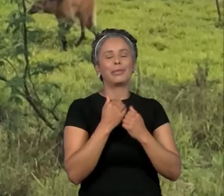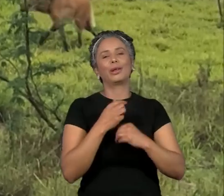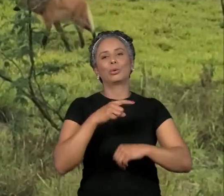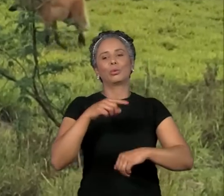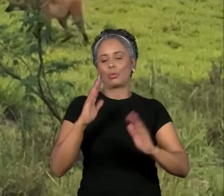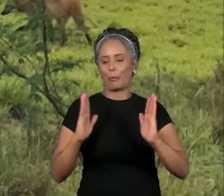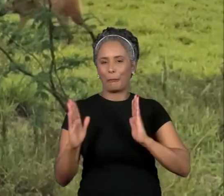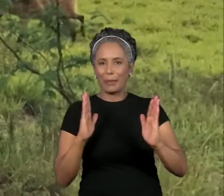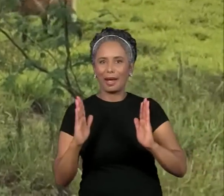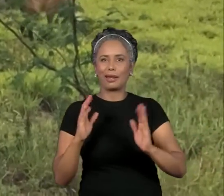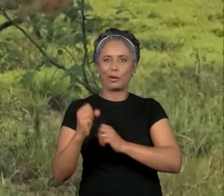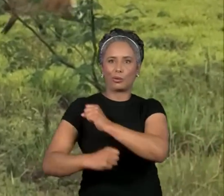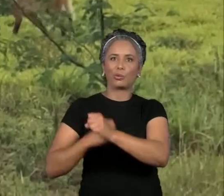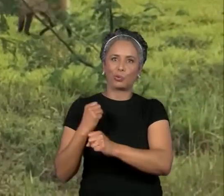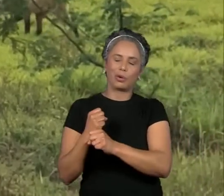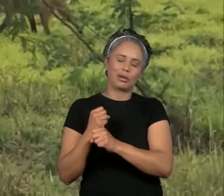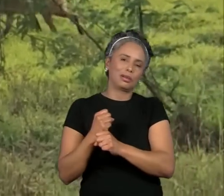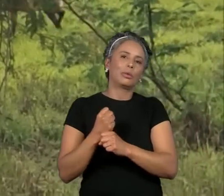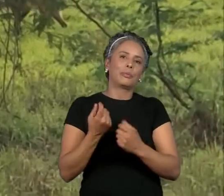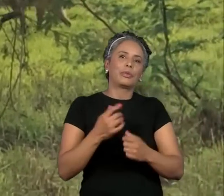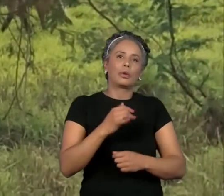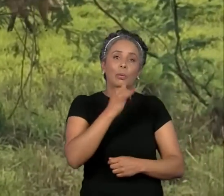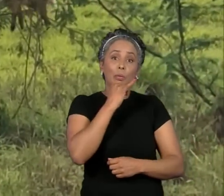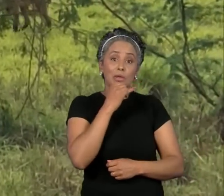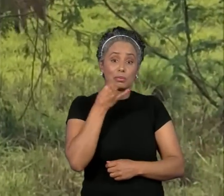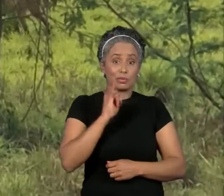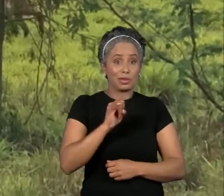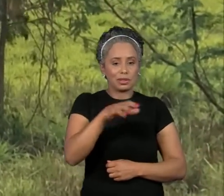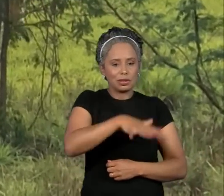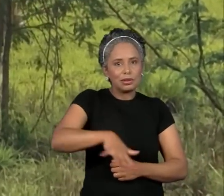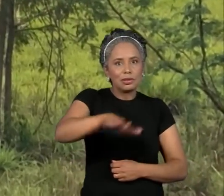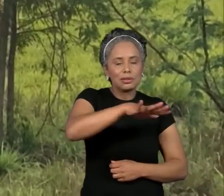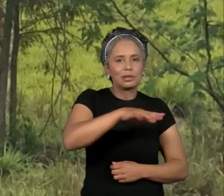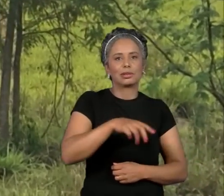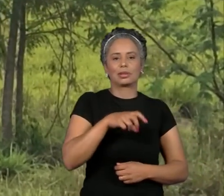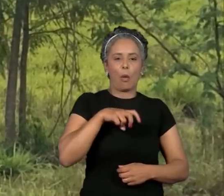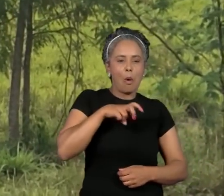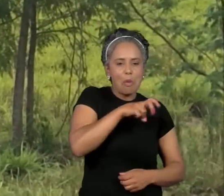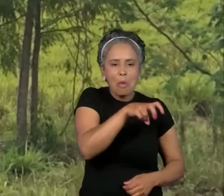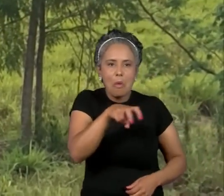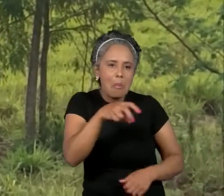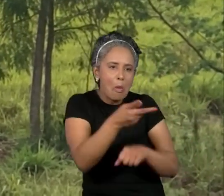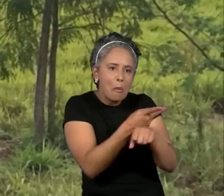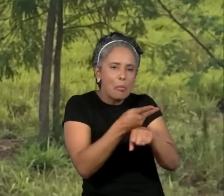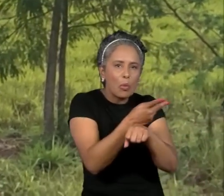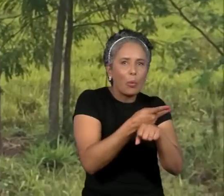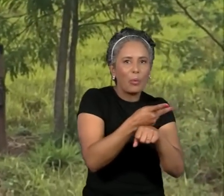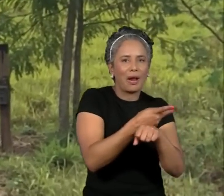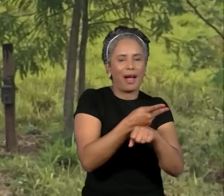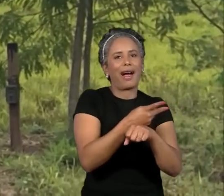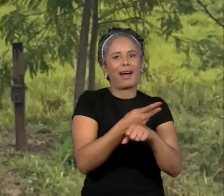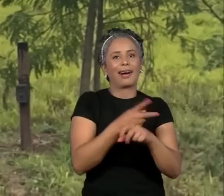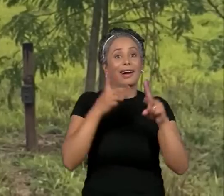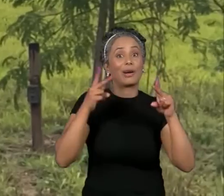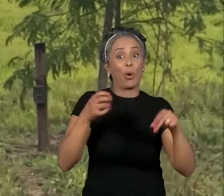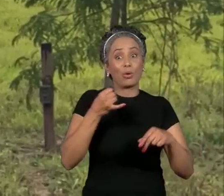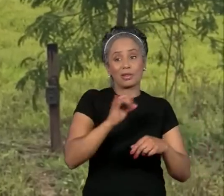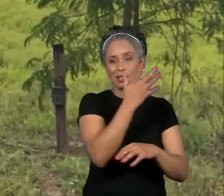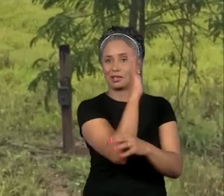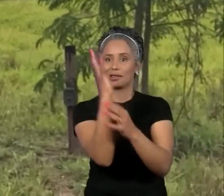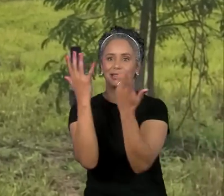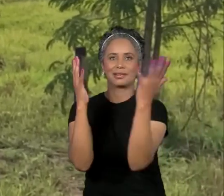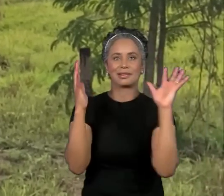ano, para simular o cenário que o animal vai encontrar quando for solto. Então no inverno, que